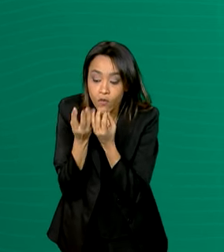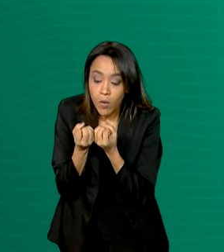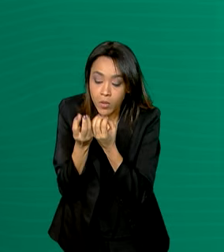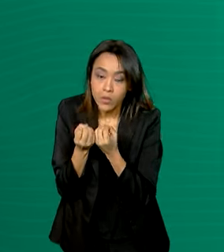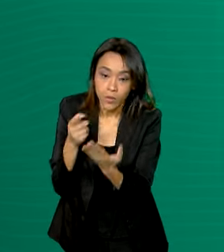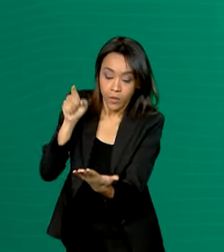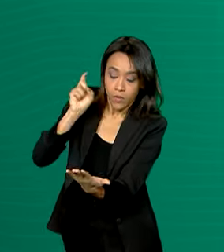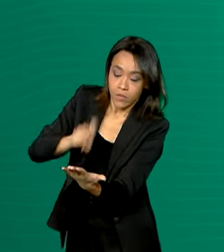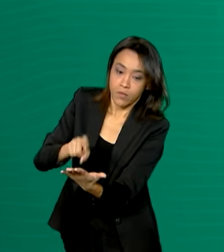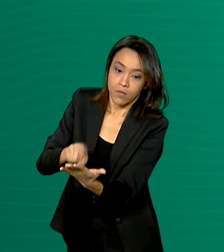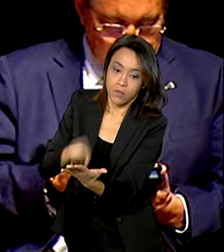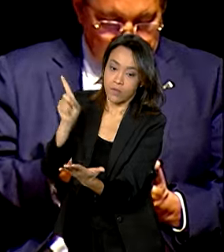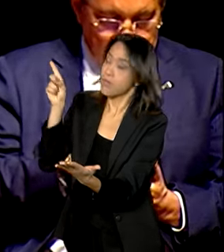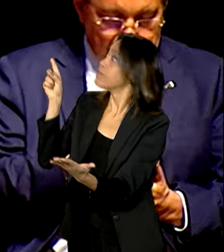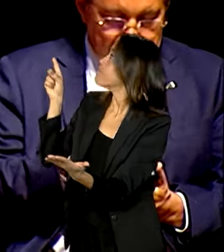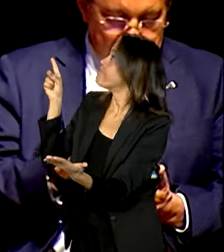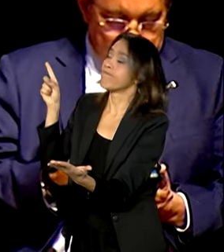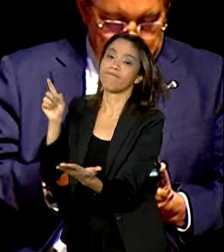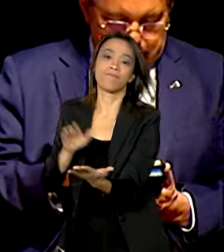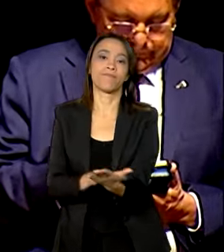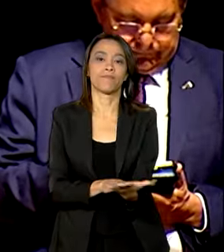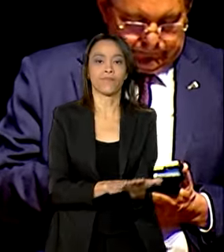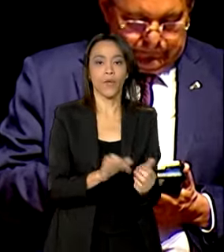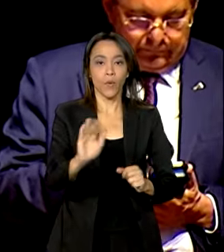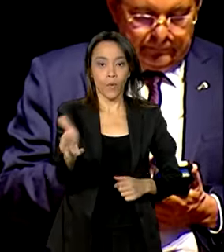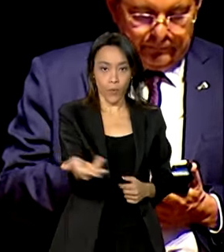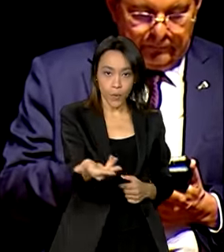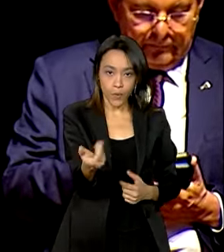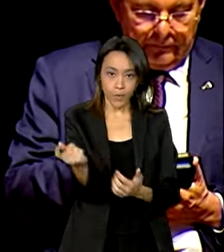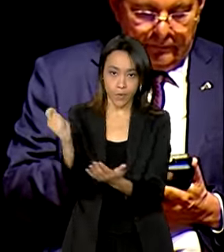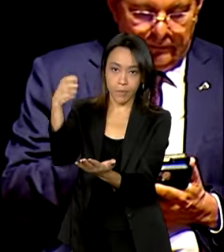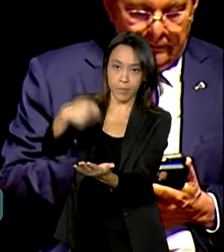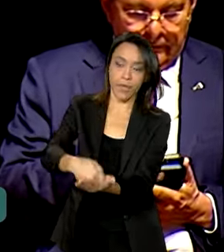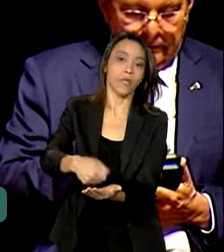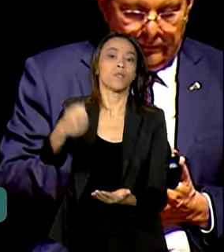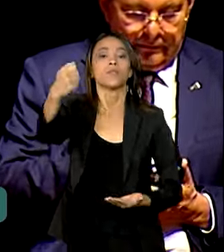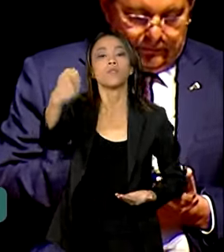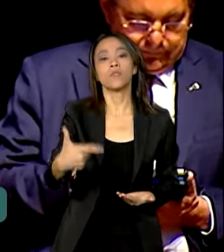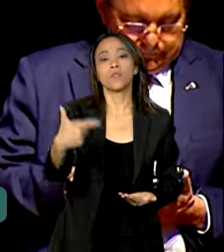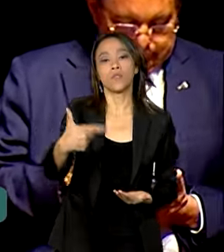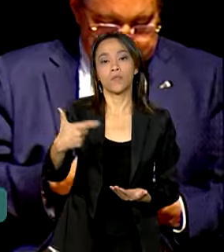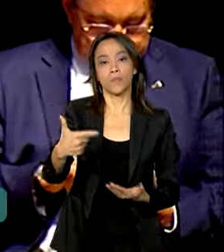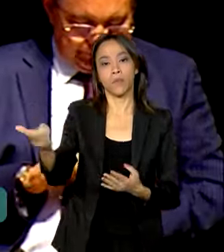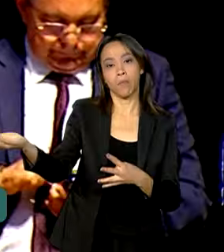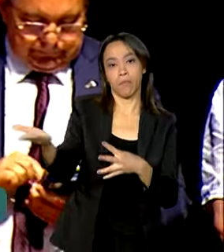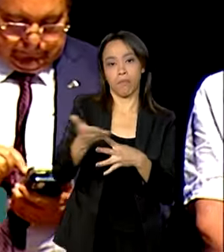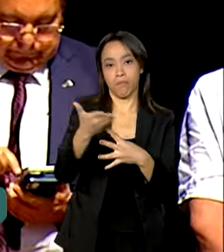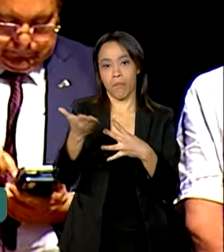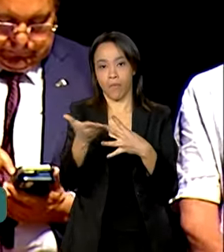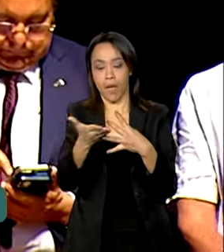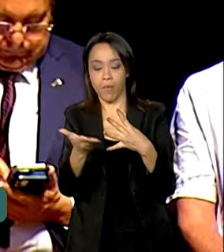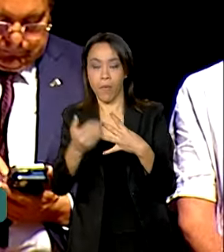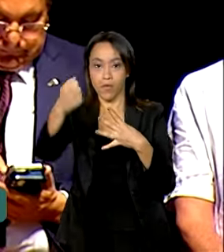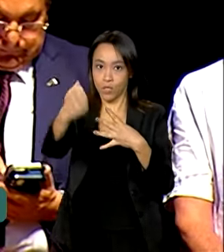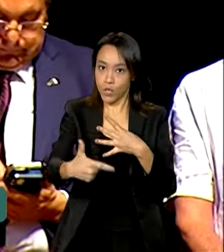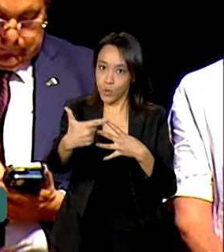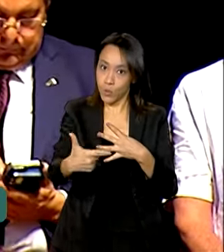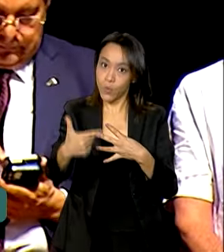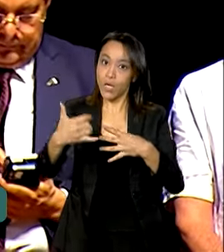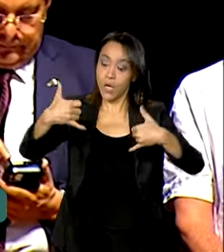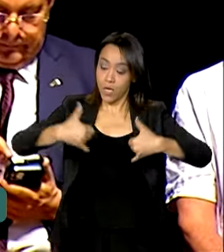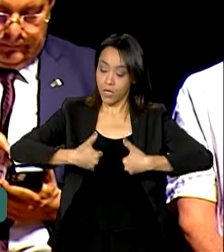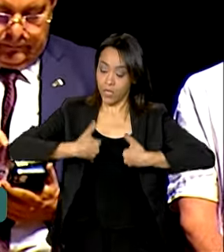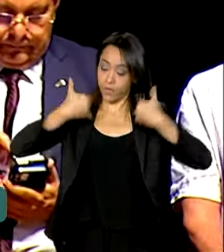do aplicativo Caixa Tem. Hoje, nós estamos pagando a segunda parcela de quem